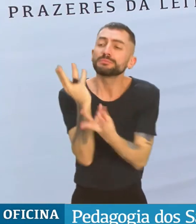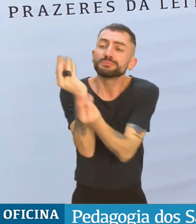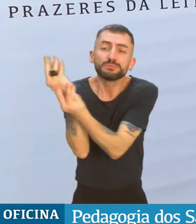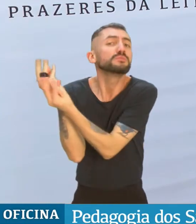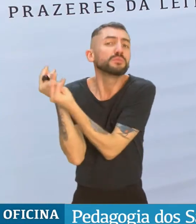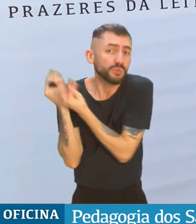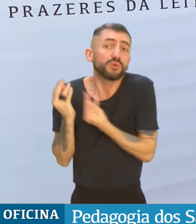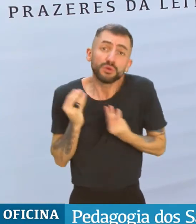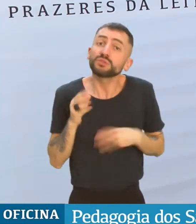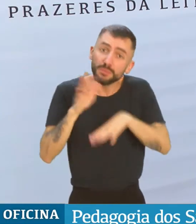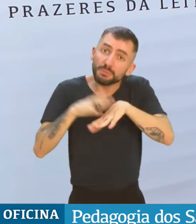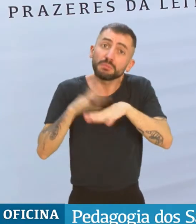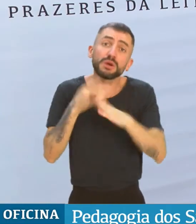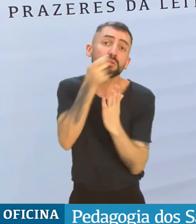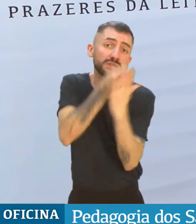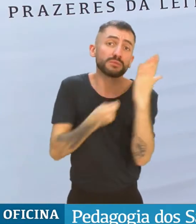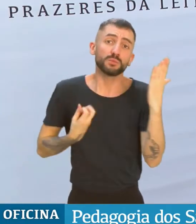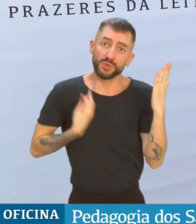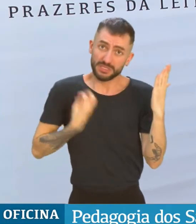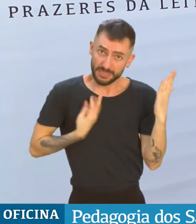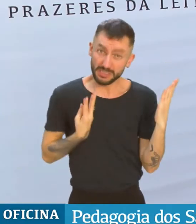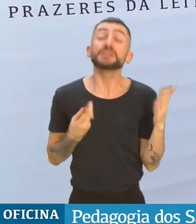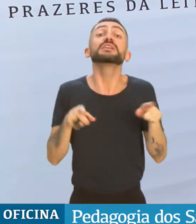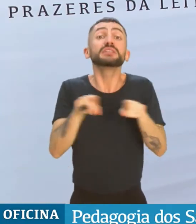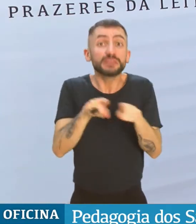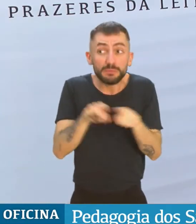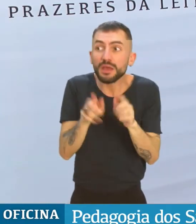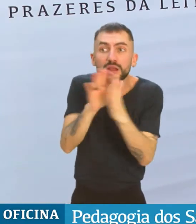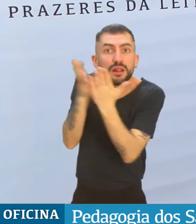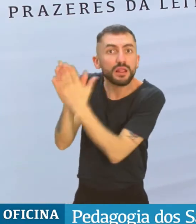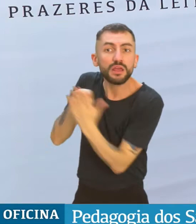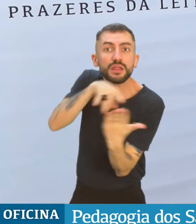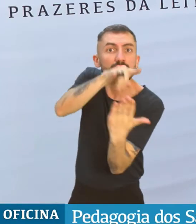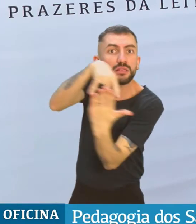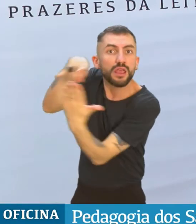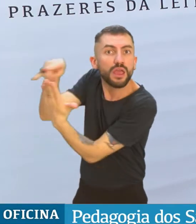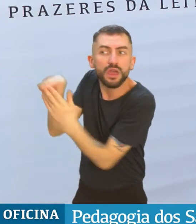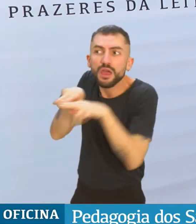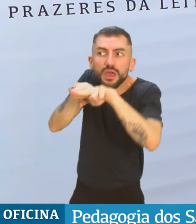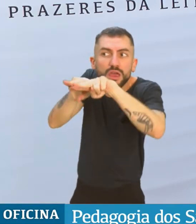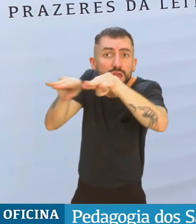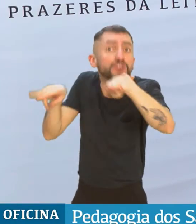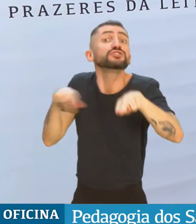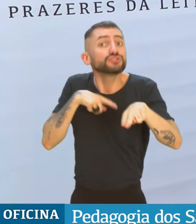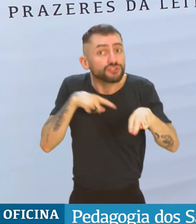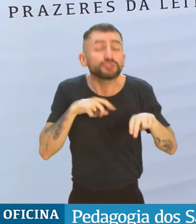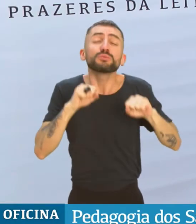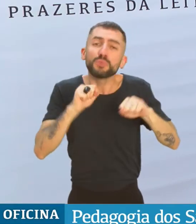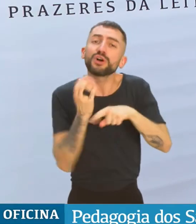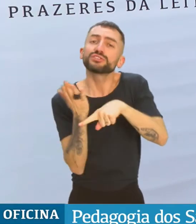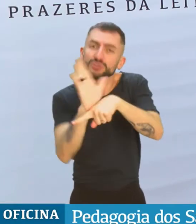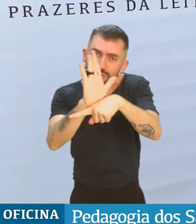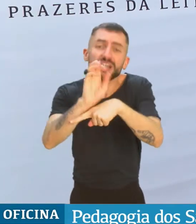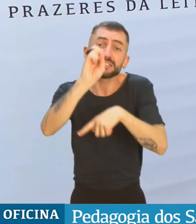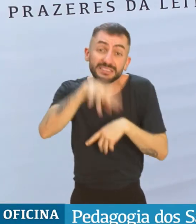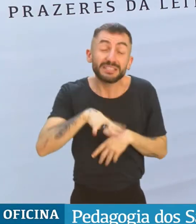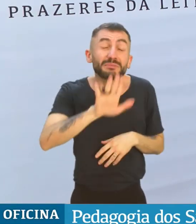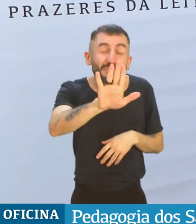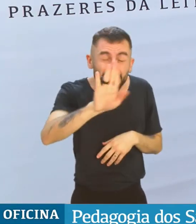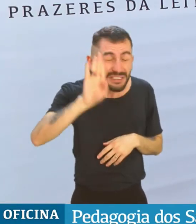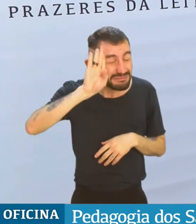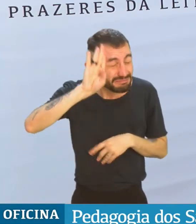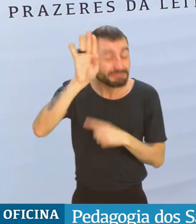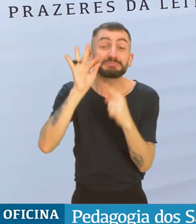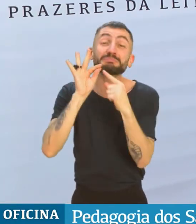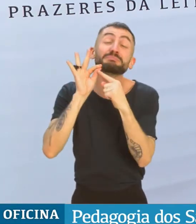citar, dezenas de textos que a gente pode também mostrar para vocês como referência, mas é muito importante isso. O